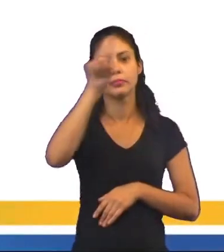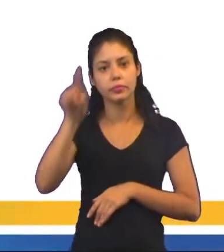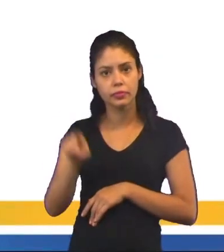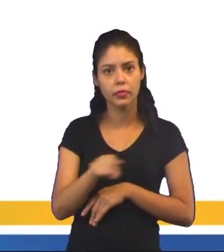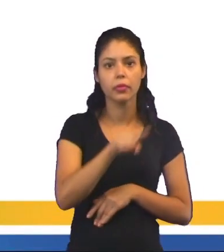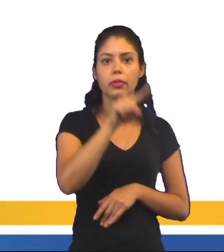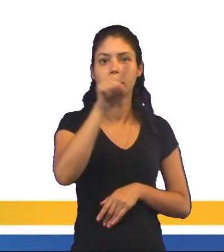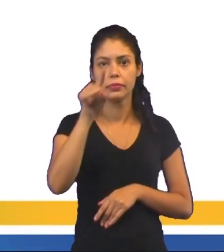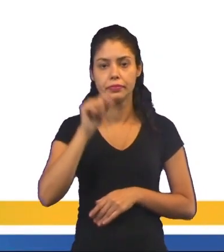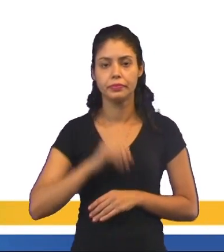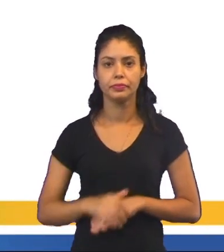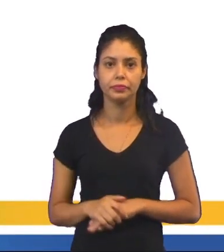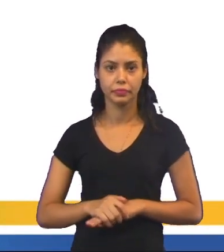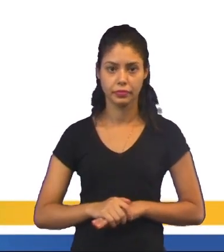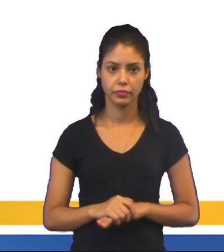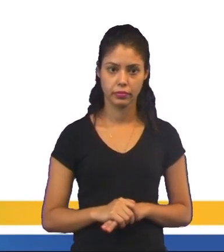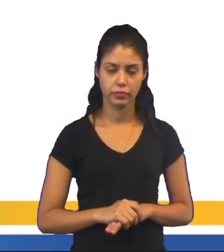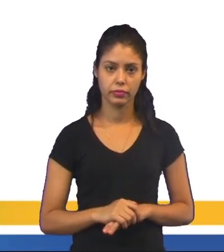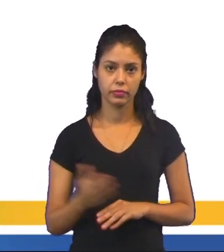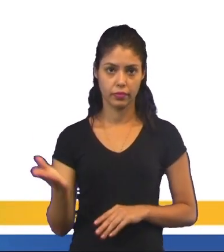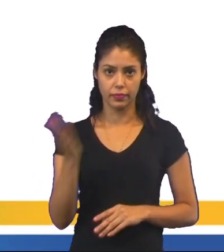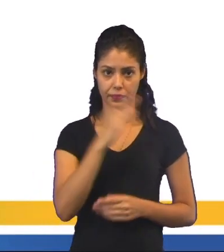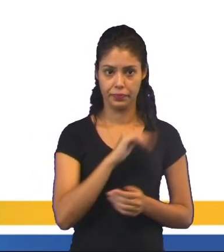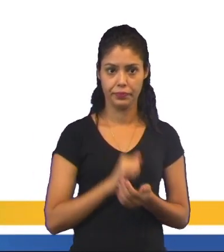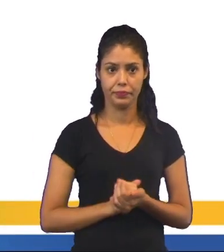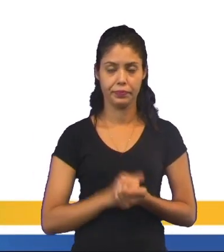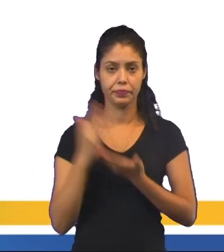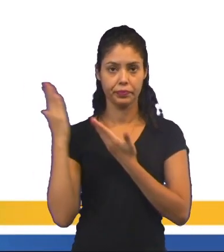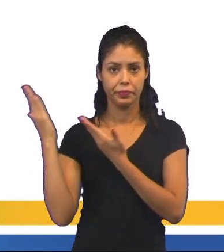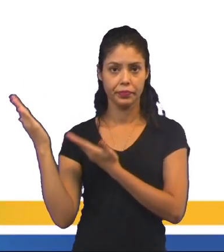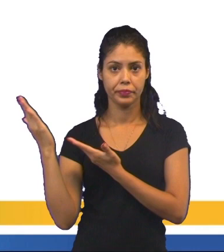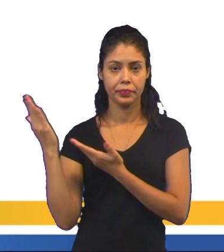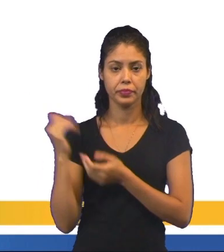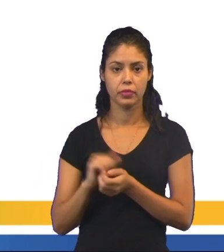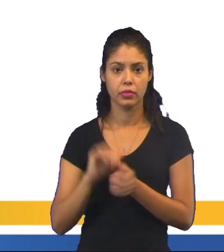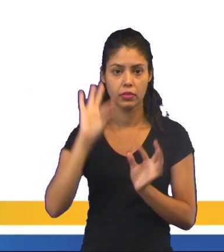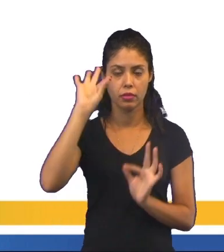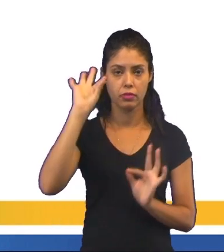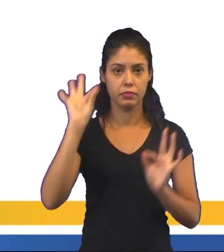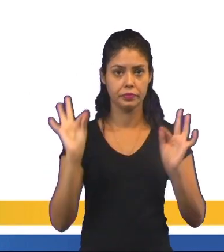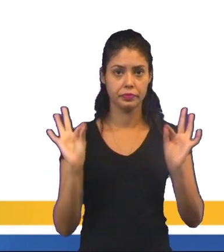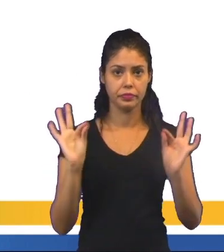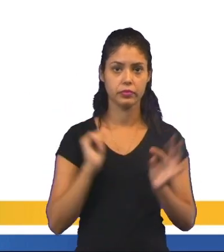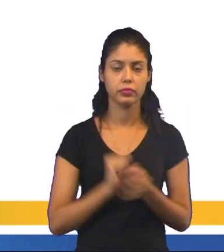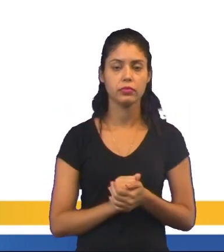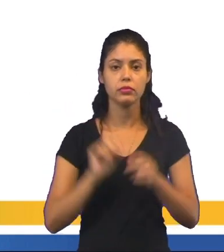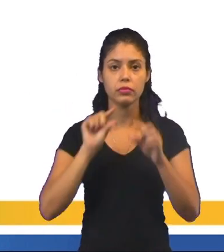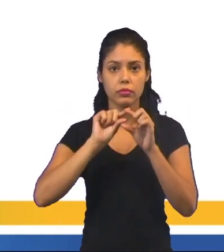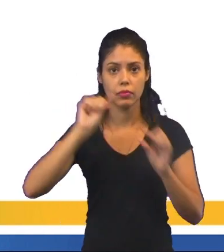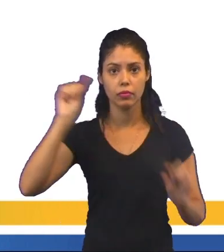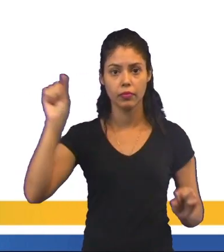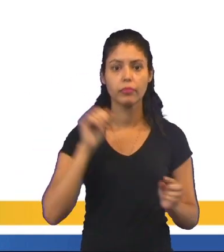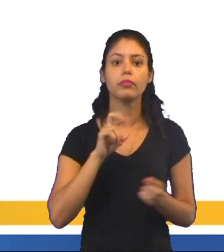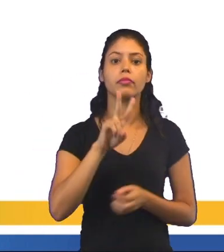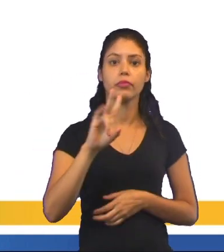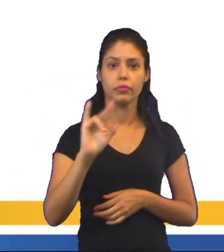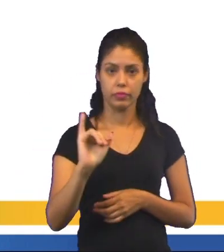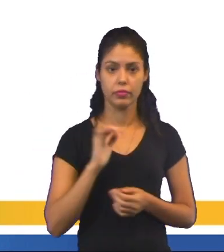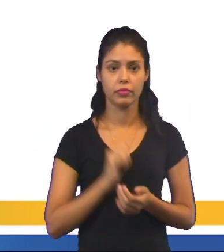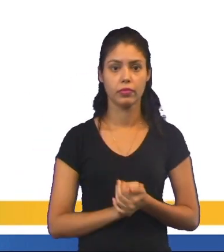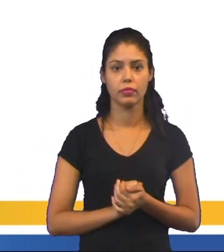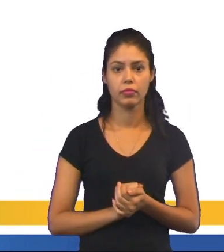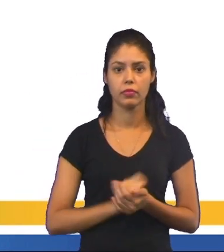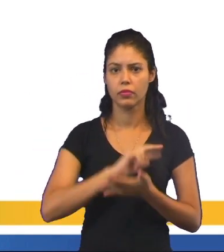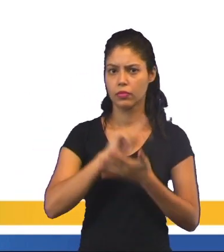horário bom então vamos lá Observe aí a inclinação da reta irá